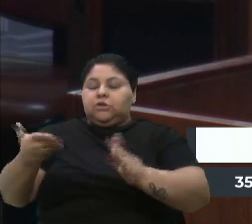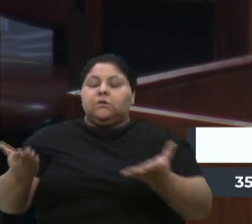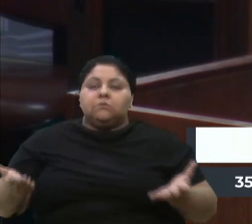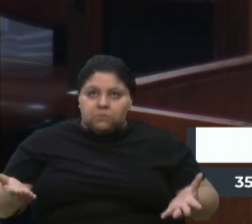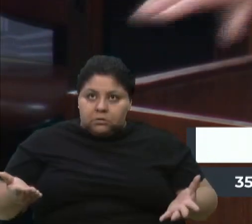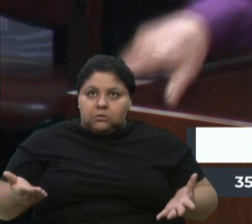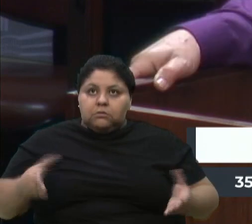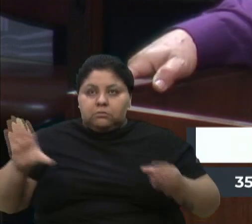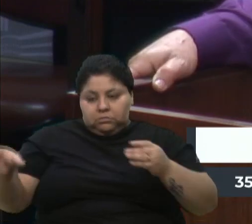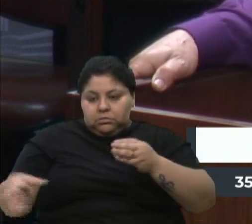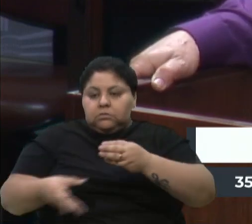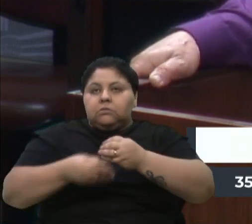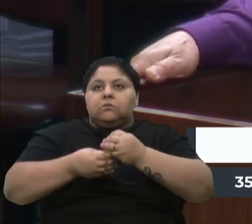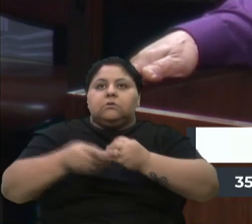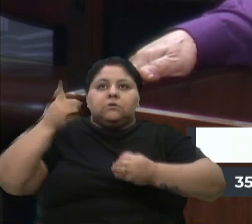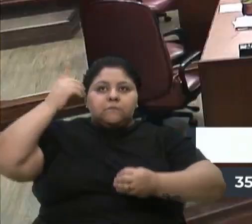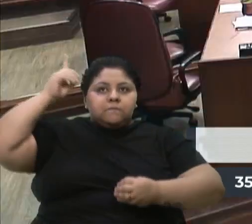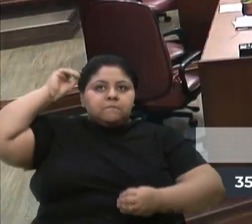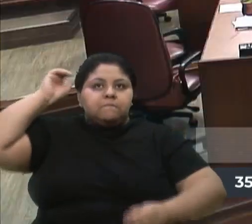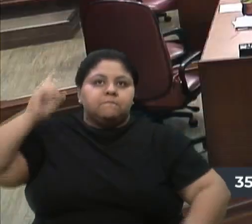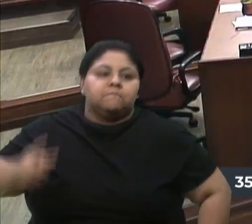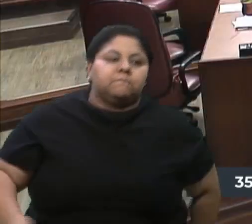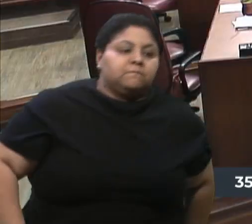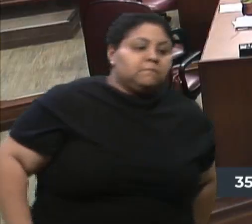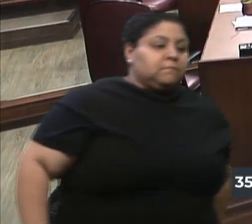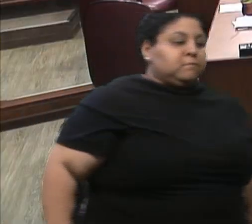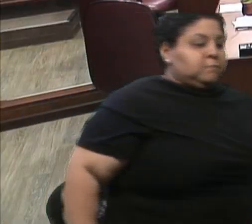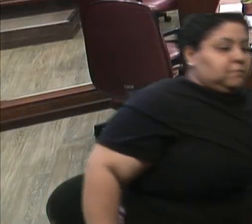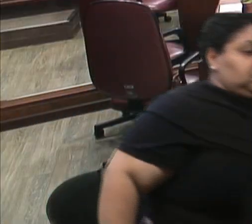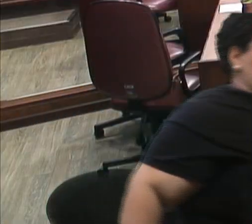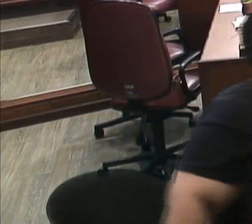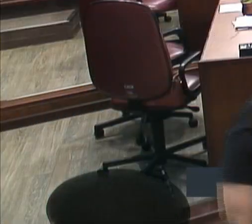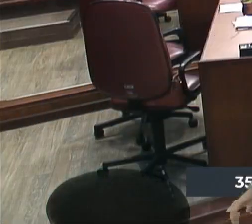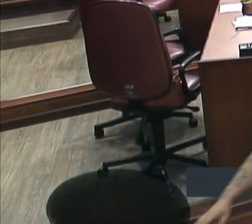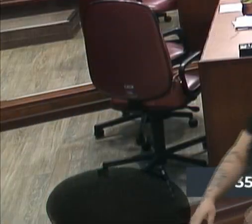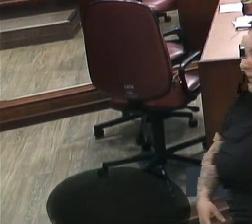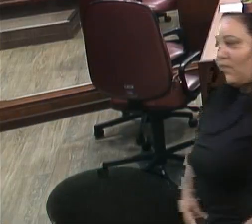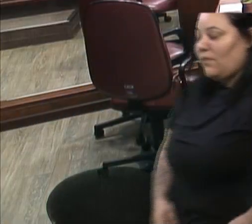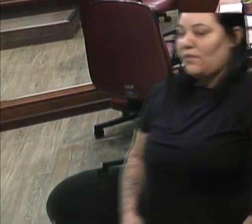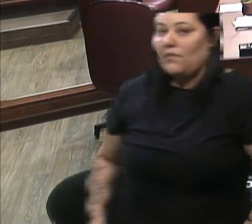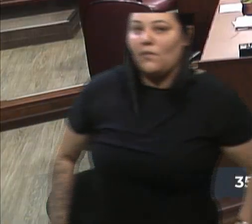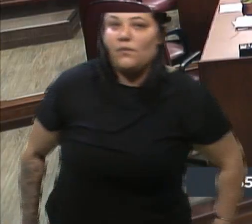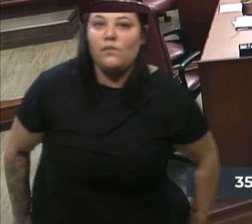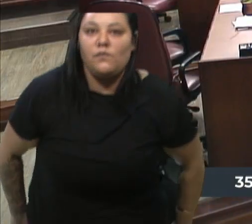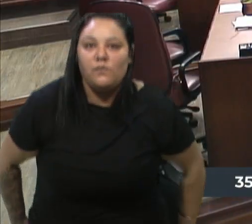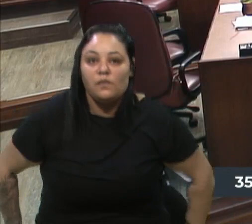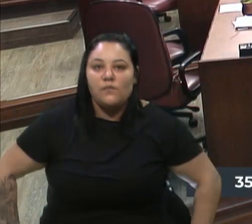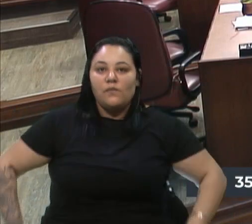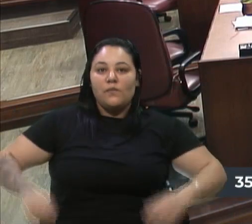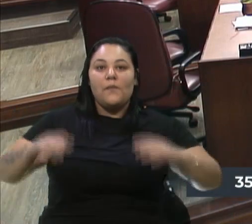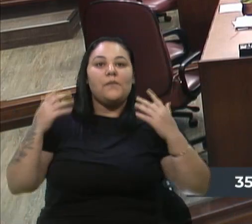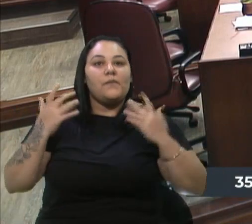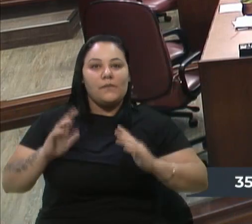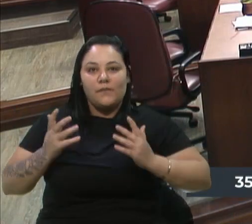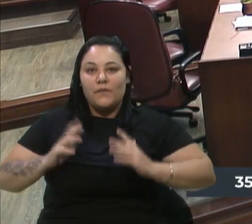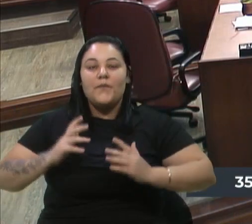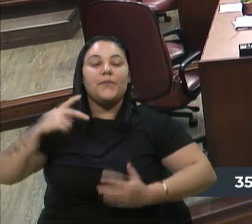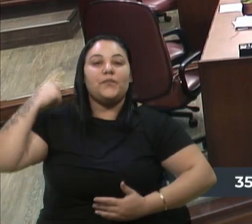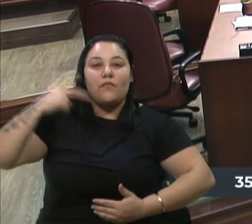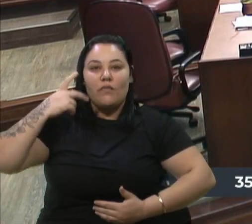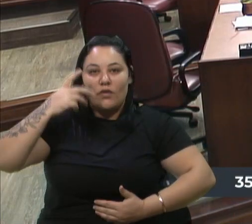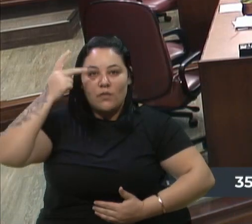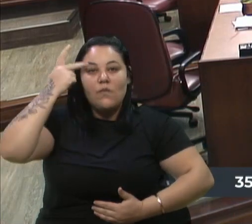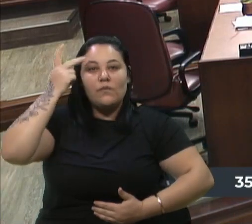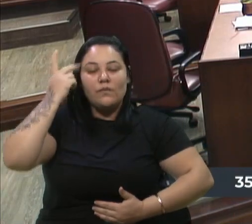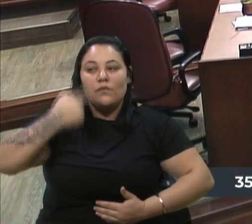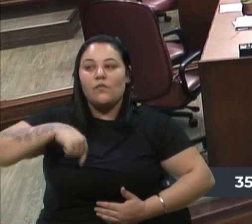Sua parte, vereador Lucas. Parabéns, vereador Ues. A gente reconhece toda a sua luta, o seu trabalho que o senhor tem